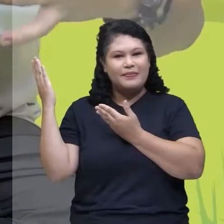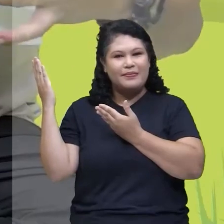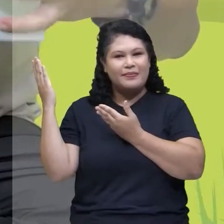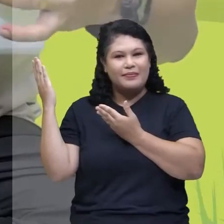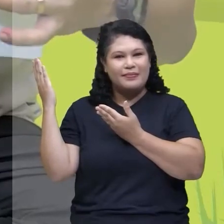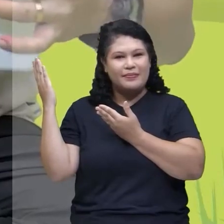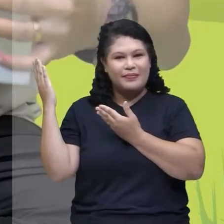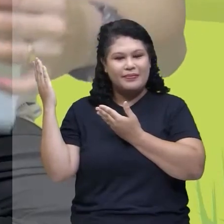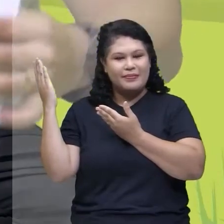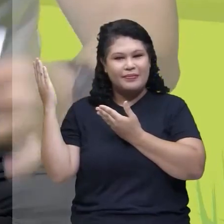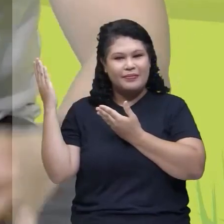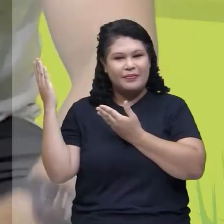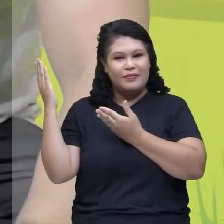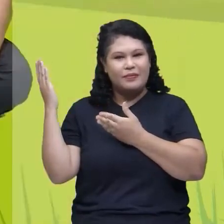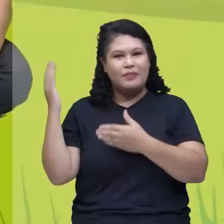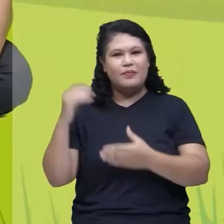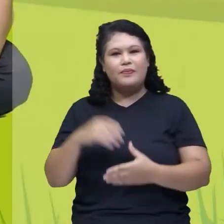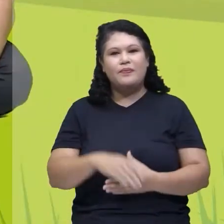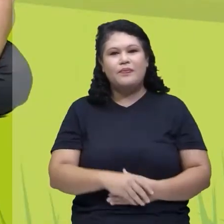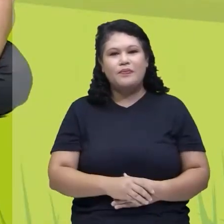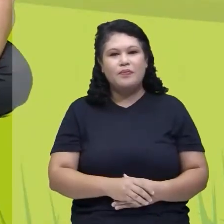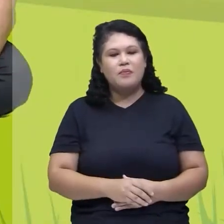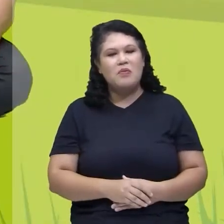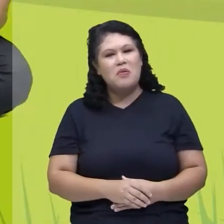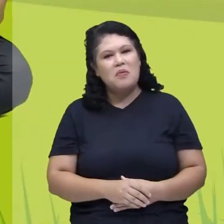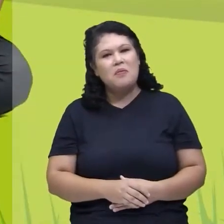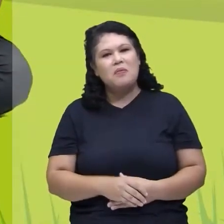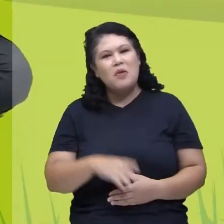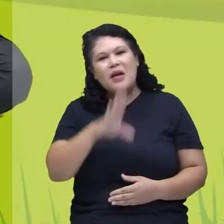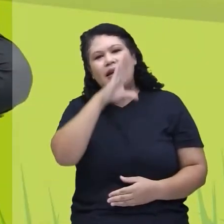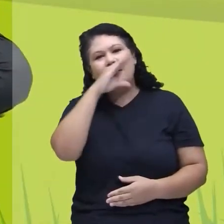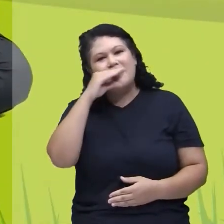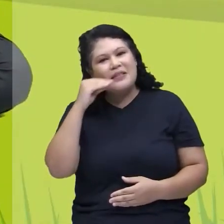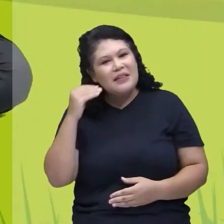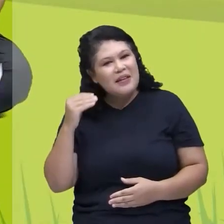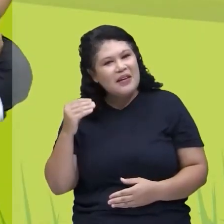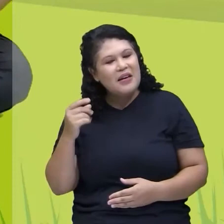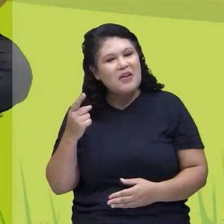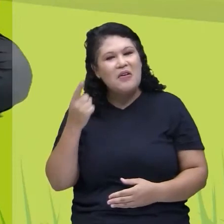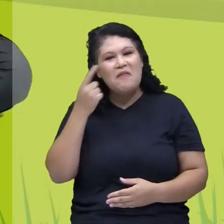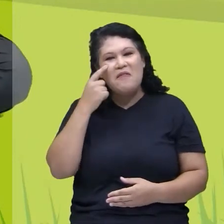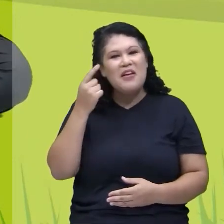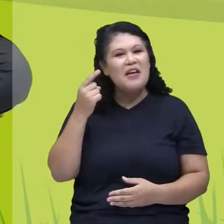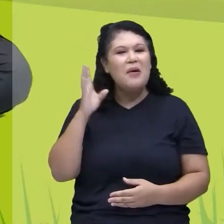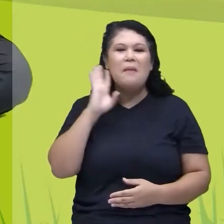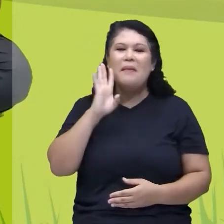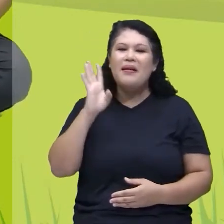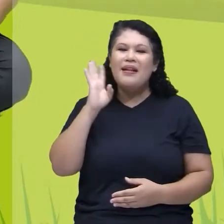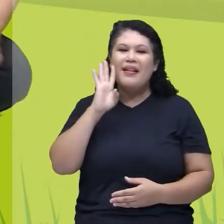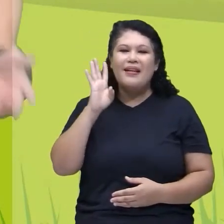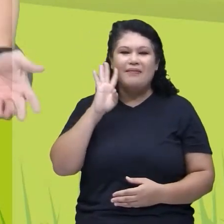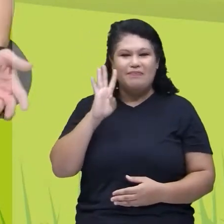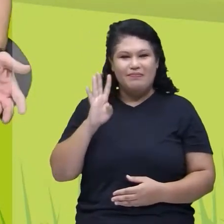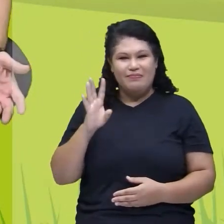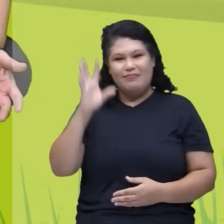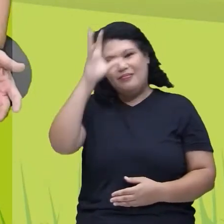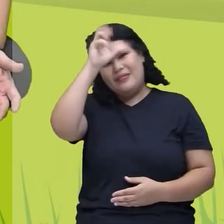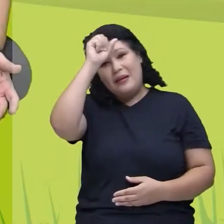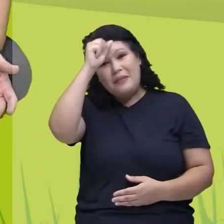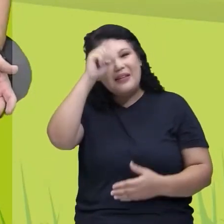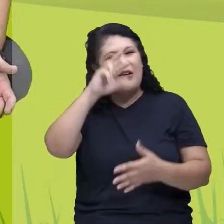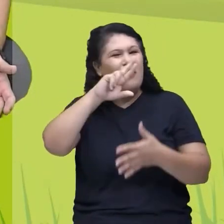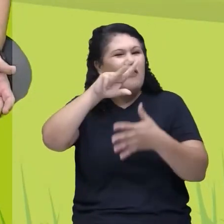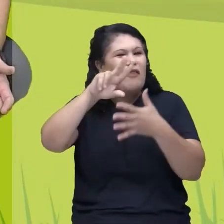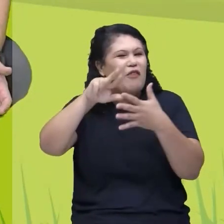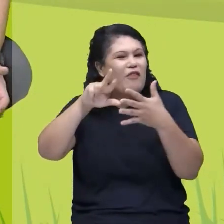4, letra T. Poxa, crianças. Vocês viram como é legal? A gente aprendeu tanta coisa